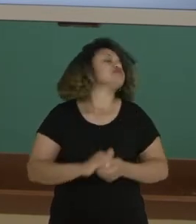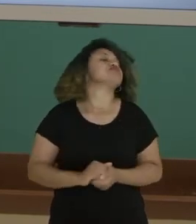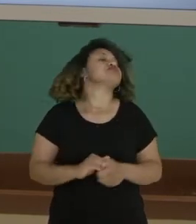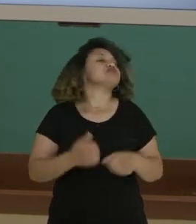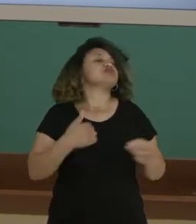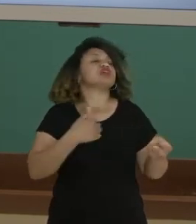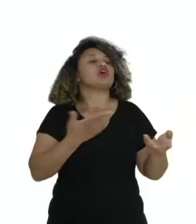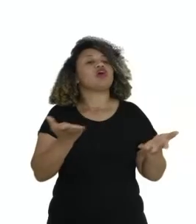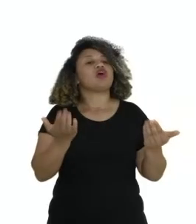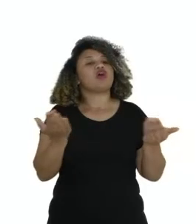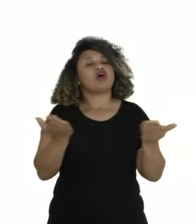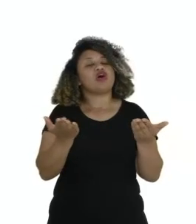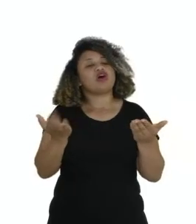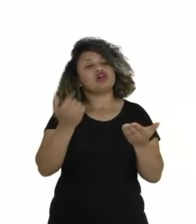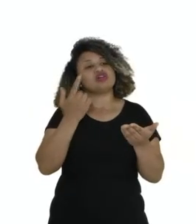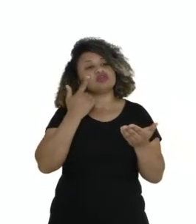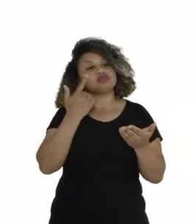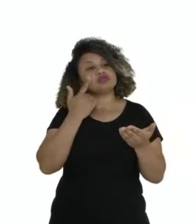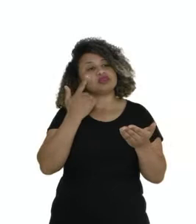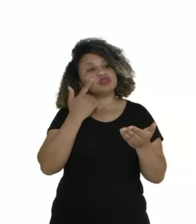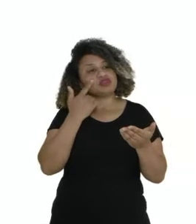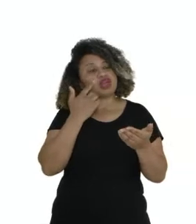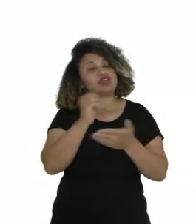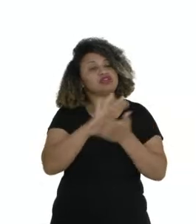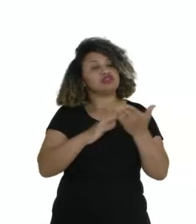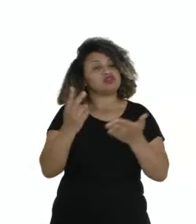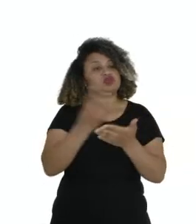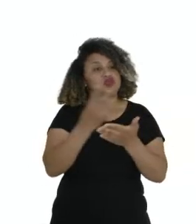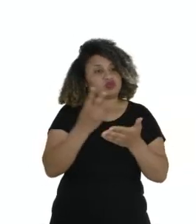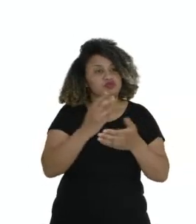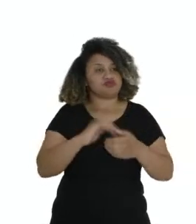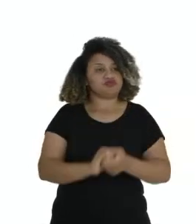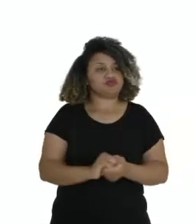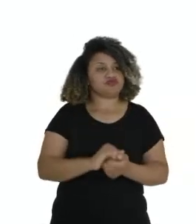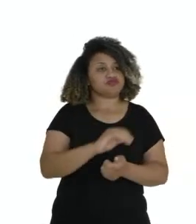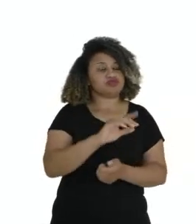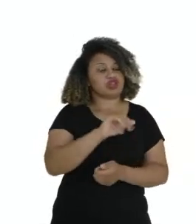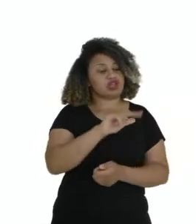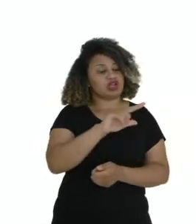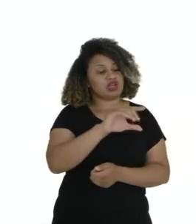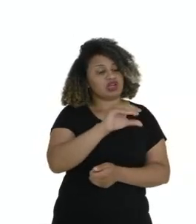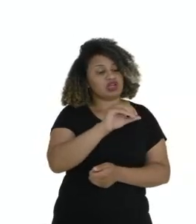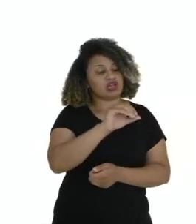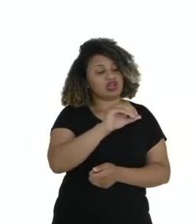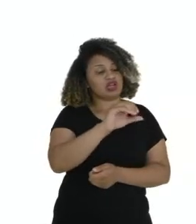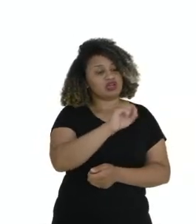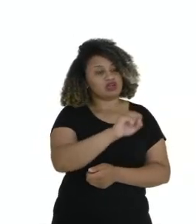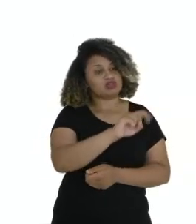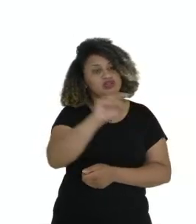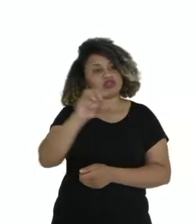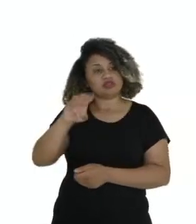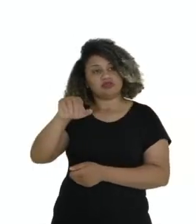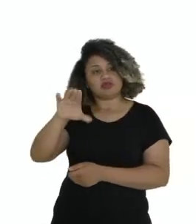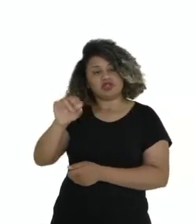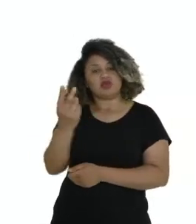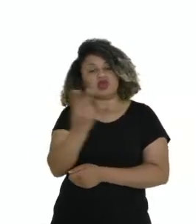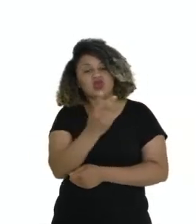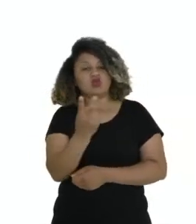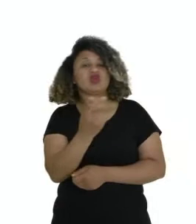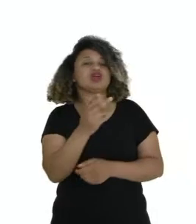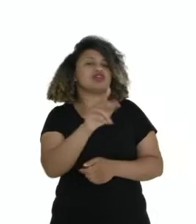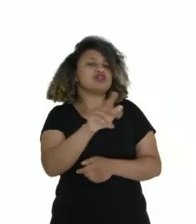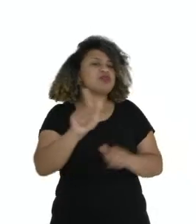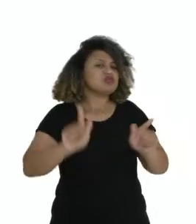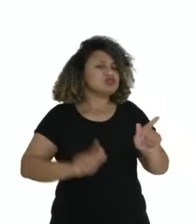2 agora? A 2 é lá do Cefet, segunda fase, lá de 2016. Diz assim, Carlos e Manuela são irmãos gêmeos.